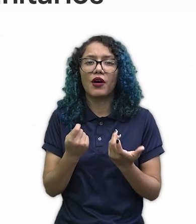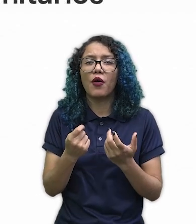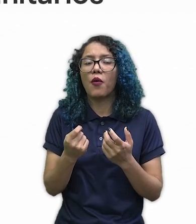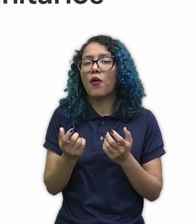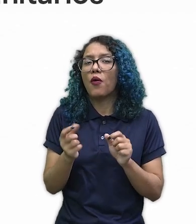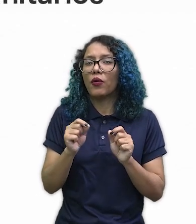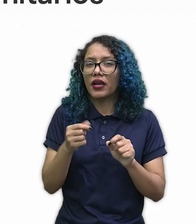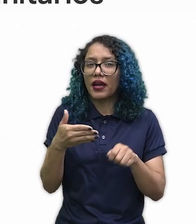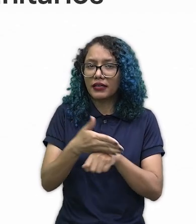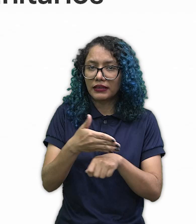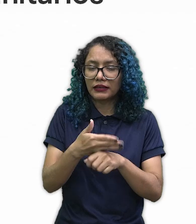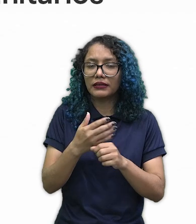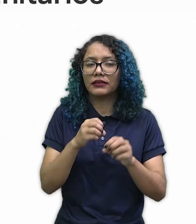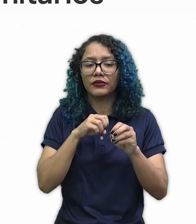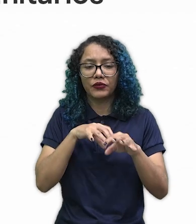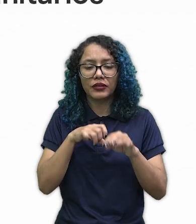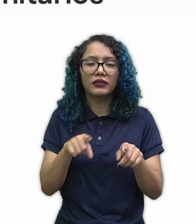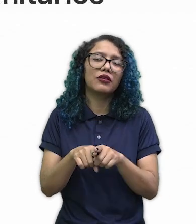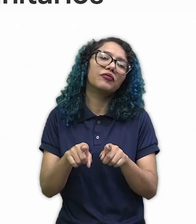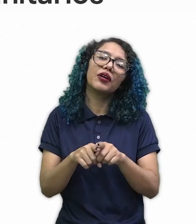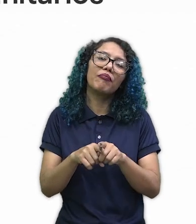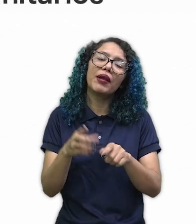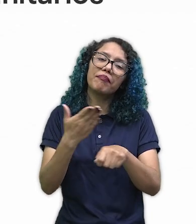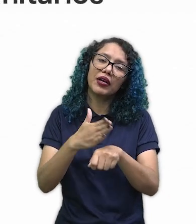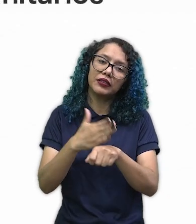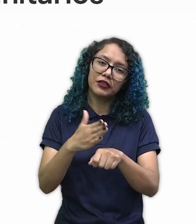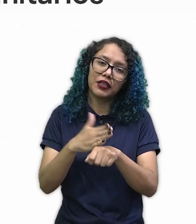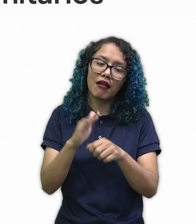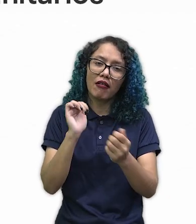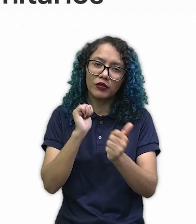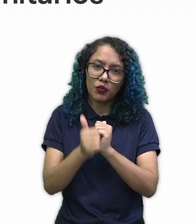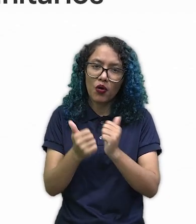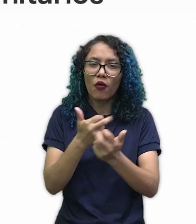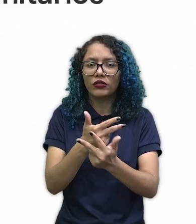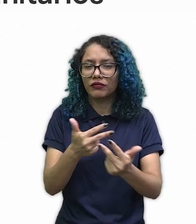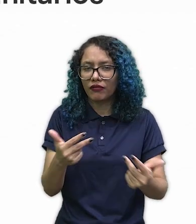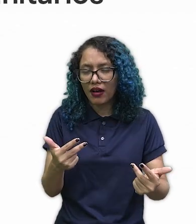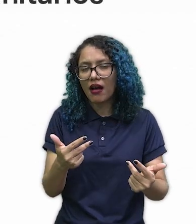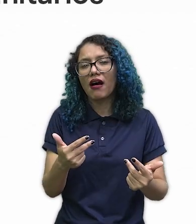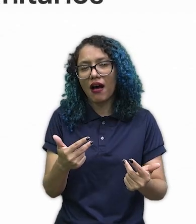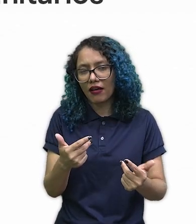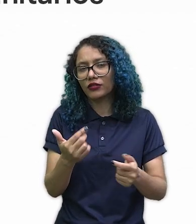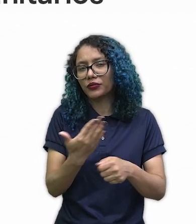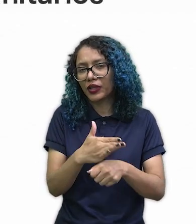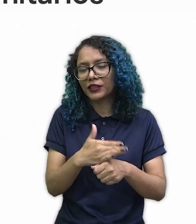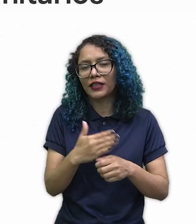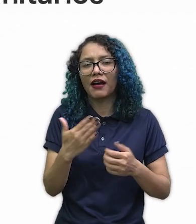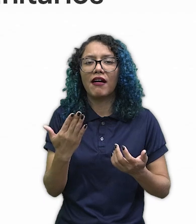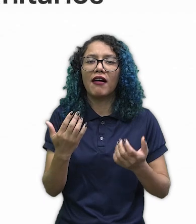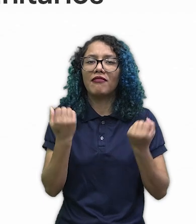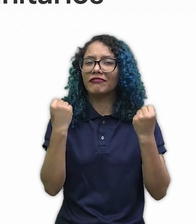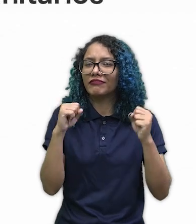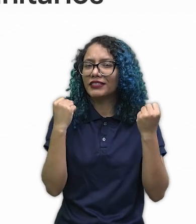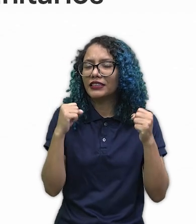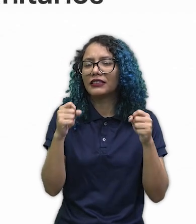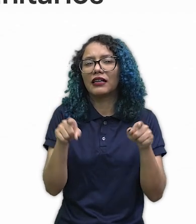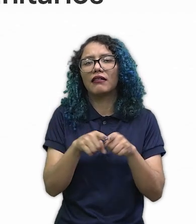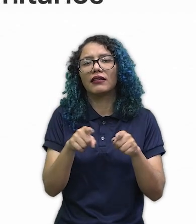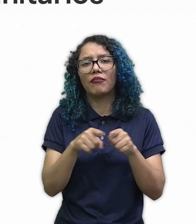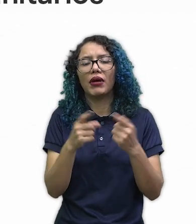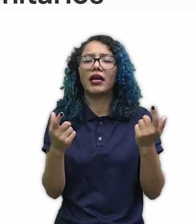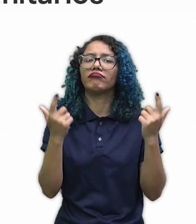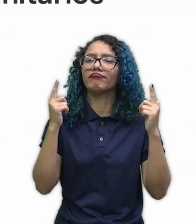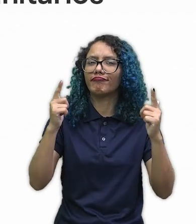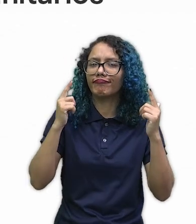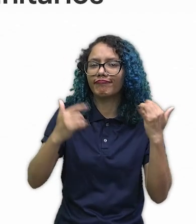educação, possam ter acesso à prática esportiva, à prática de atividade física, ao lazer,